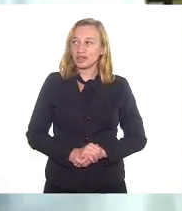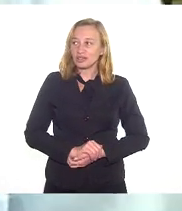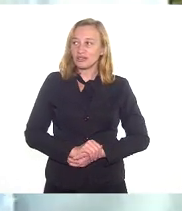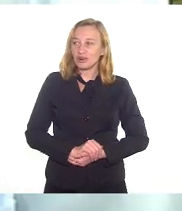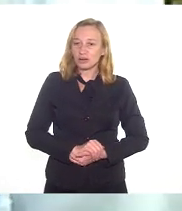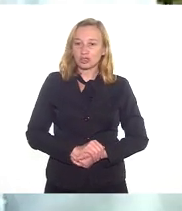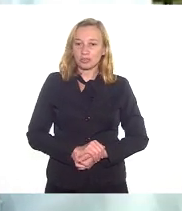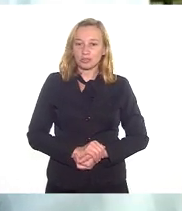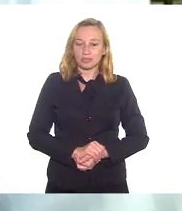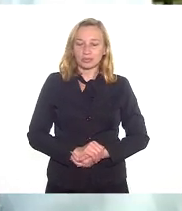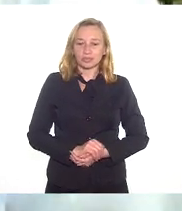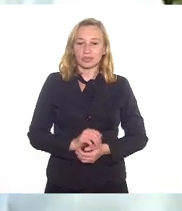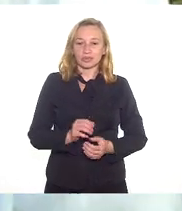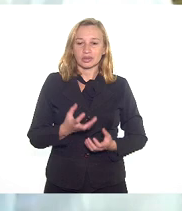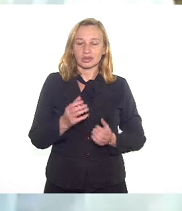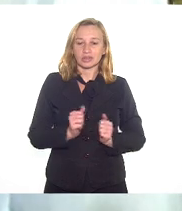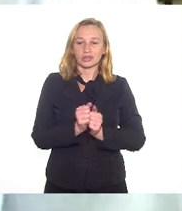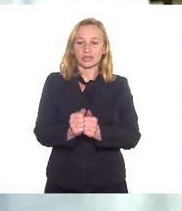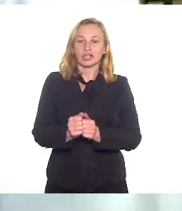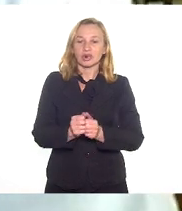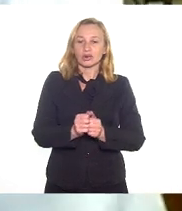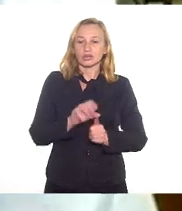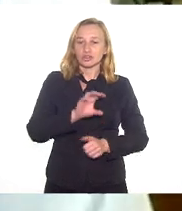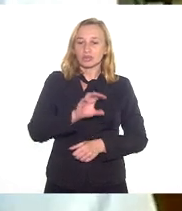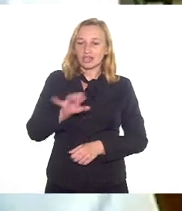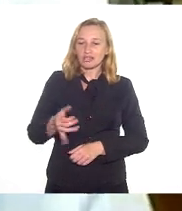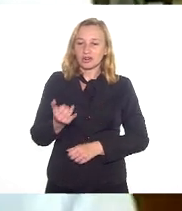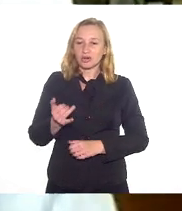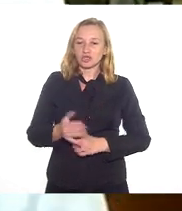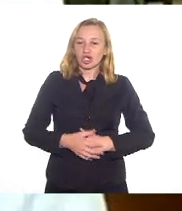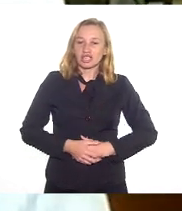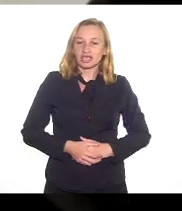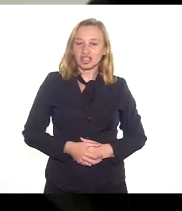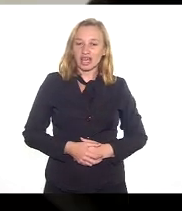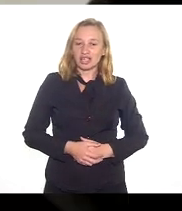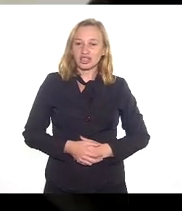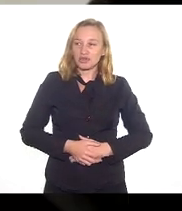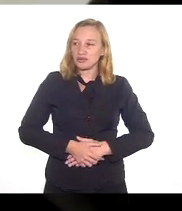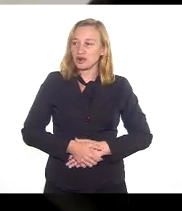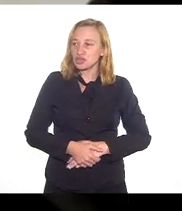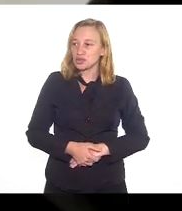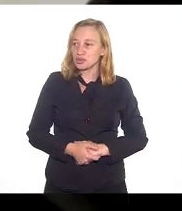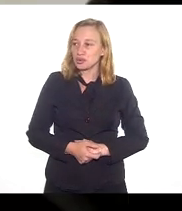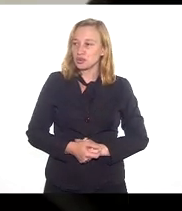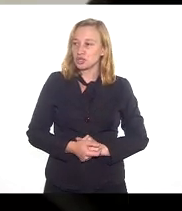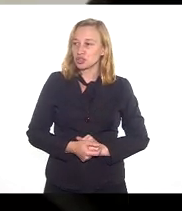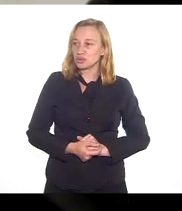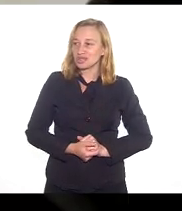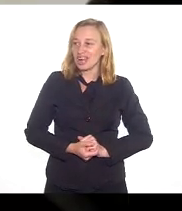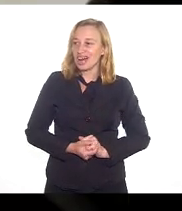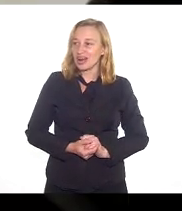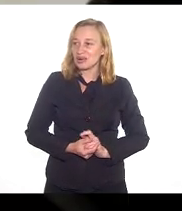Voto favorável com a CCJ, senhor presidente. Você está em ambiente diferente hoje, está